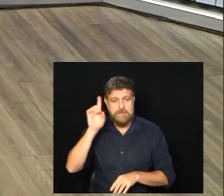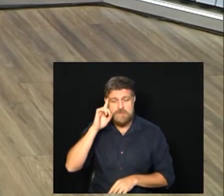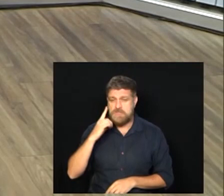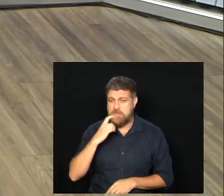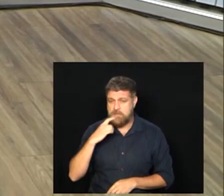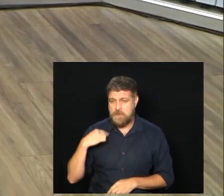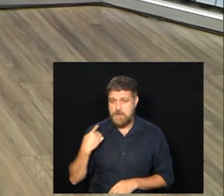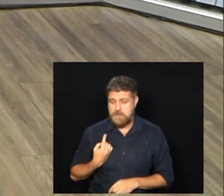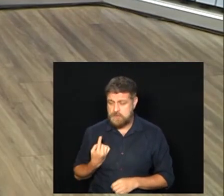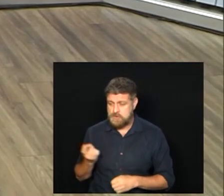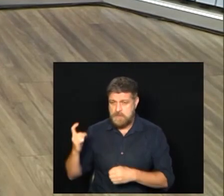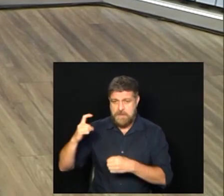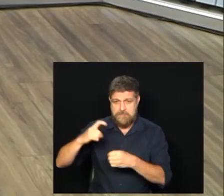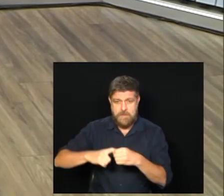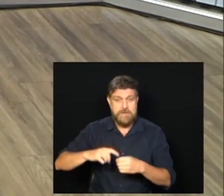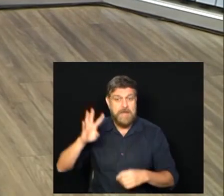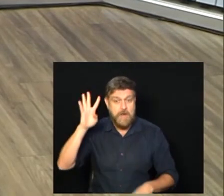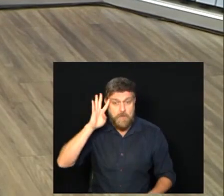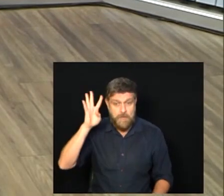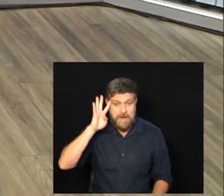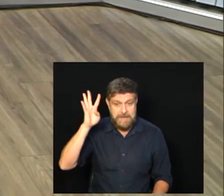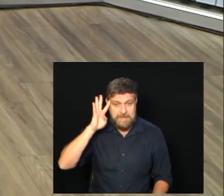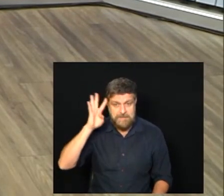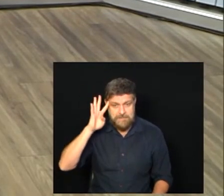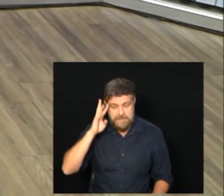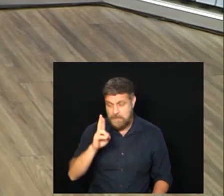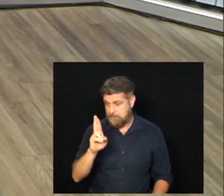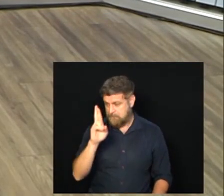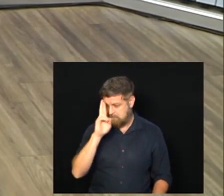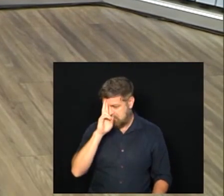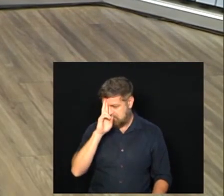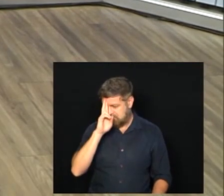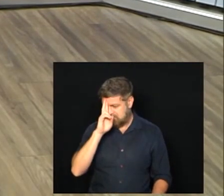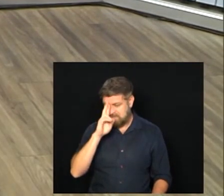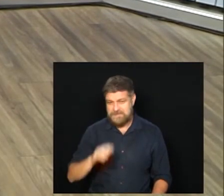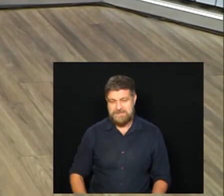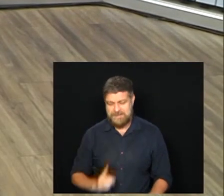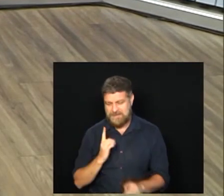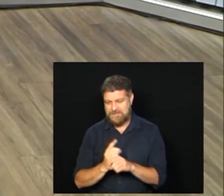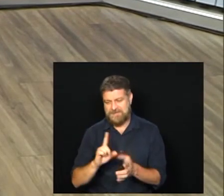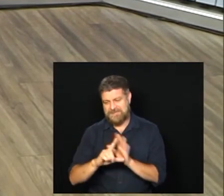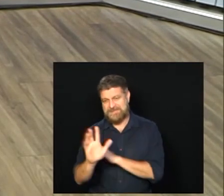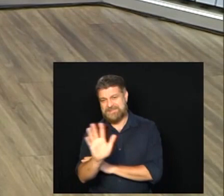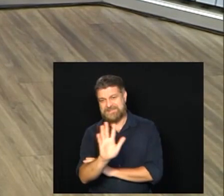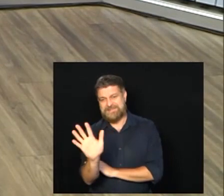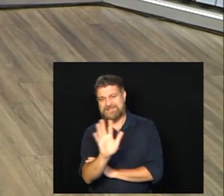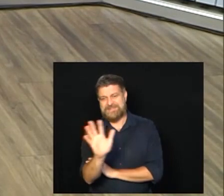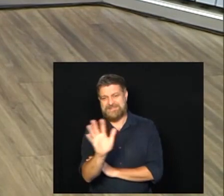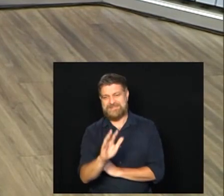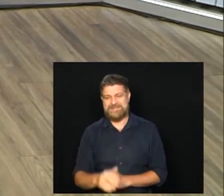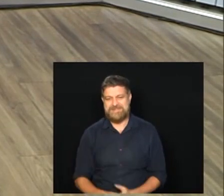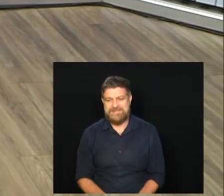e nós voltamos na quarta-feira ao meio-dia. Até lá. Tchau, tchau.